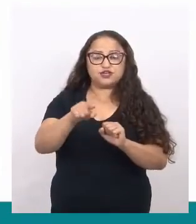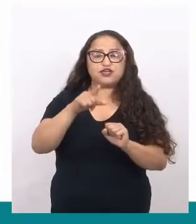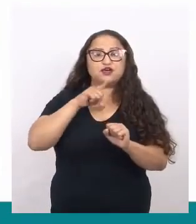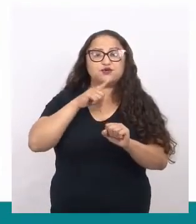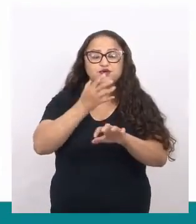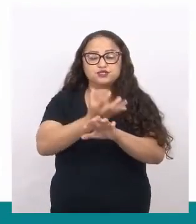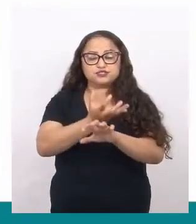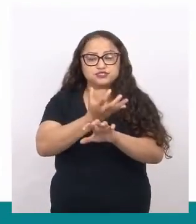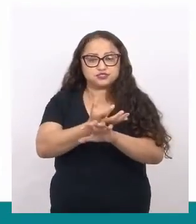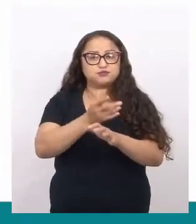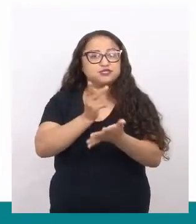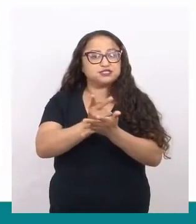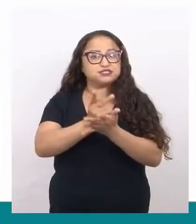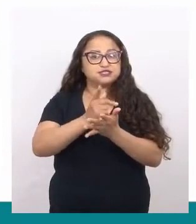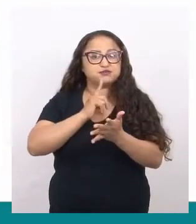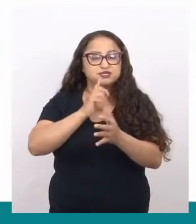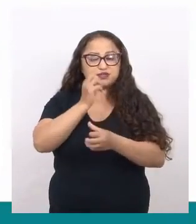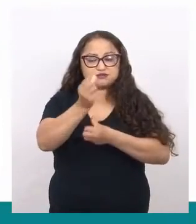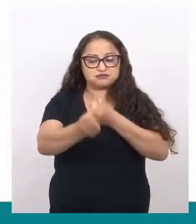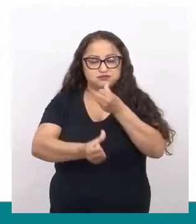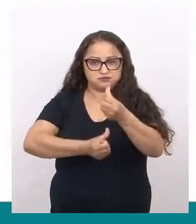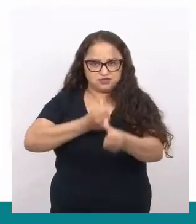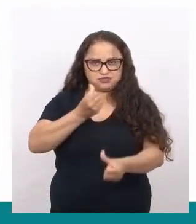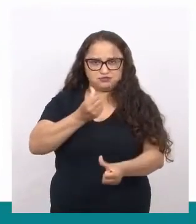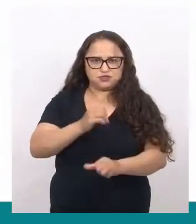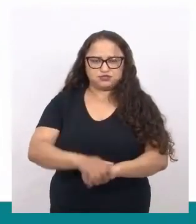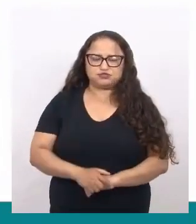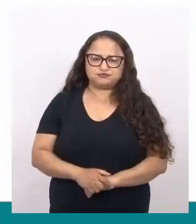disciplinas elas vão ser atribuídas semestralmente, tá?